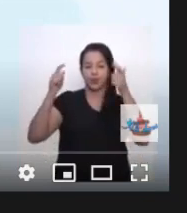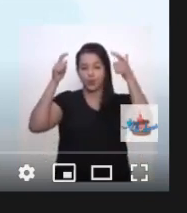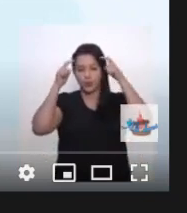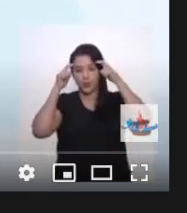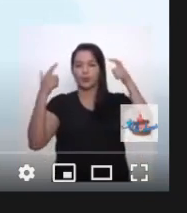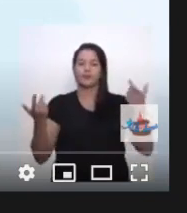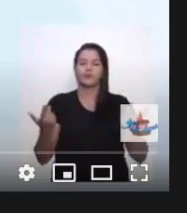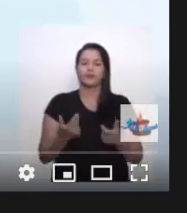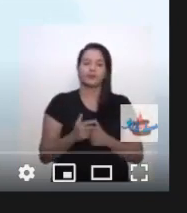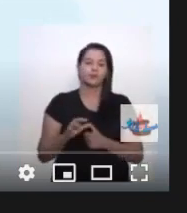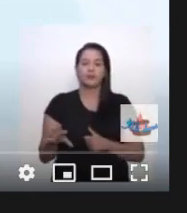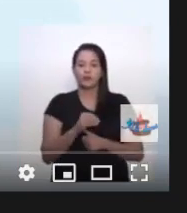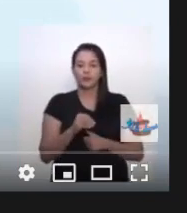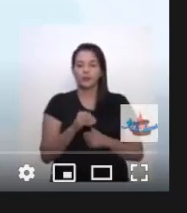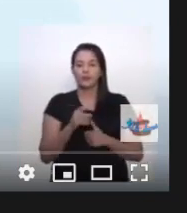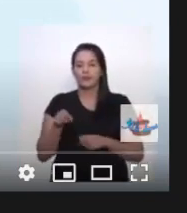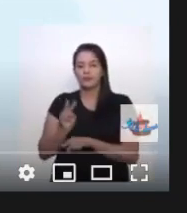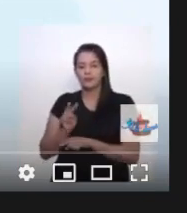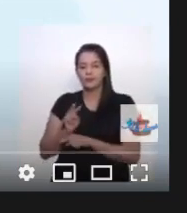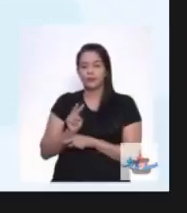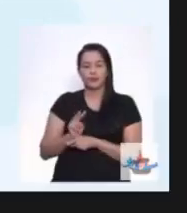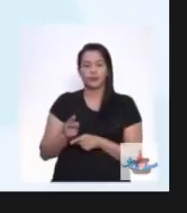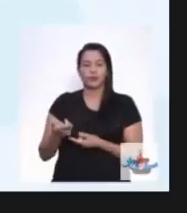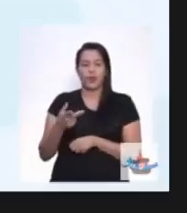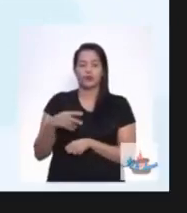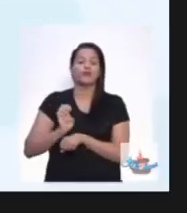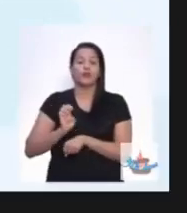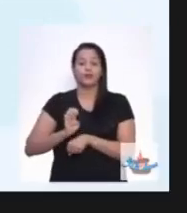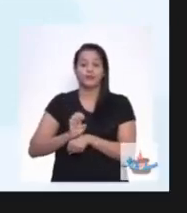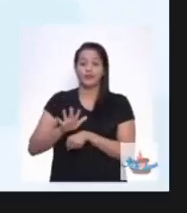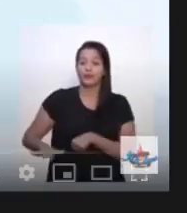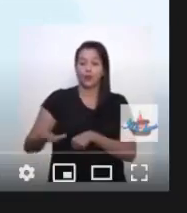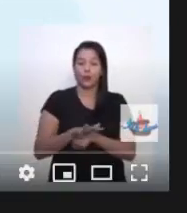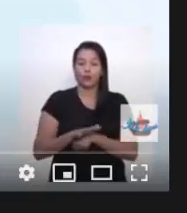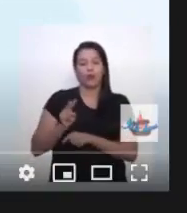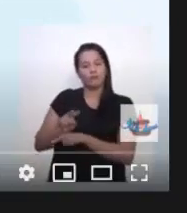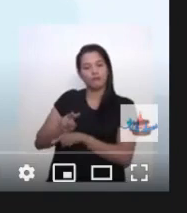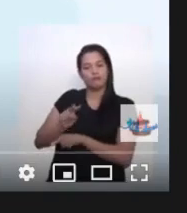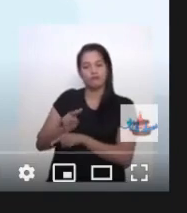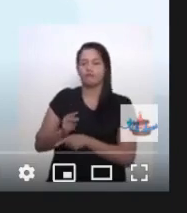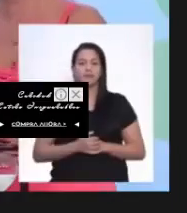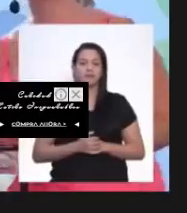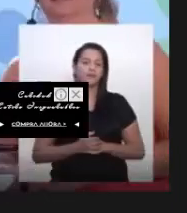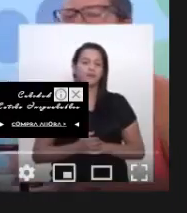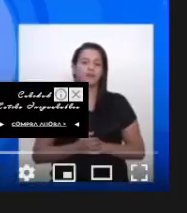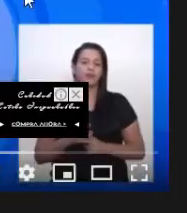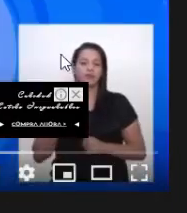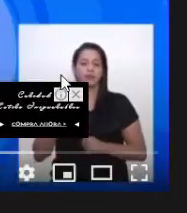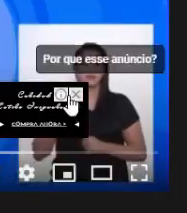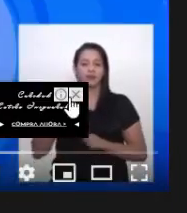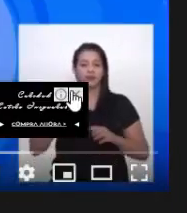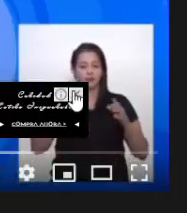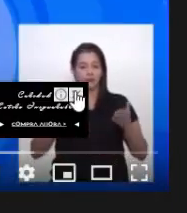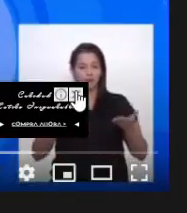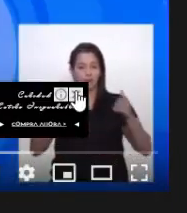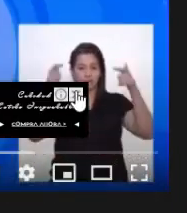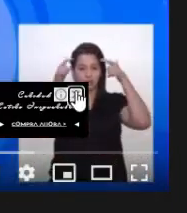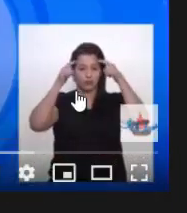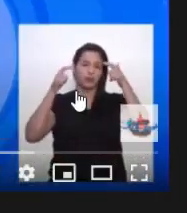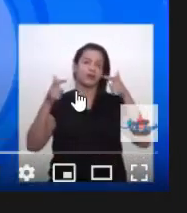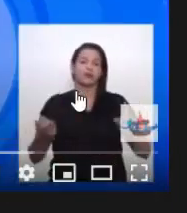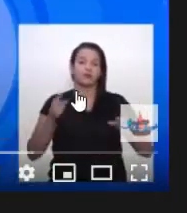reis absolutistas, eles protegiam o seu Estado. Então, para proteger o seu Estado, o que eles faziam? Por que eu tô com um imperador na cabeça, gente? Quando um